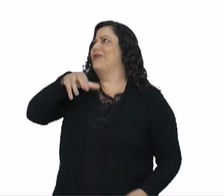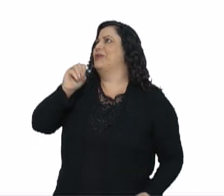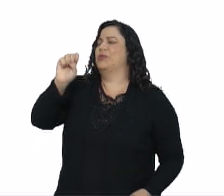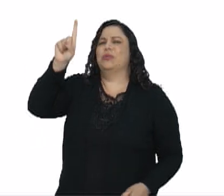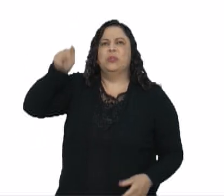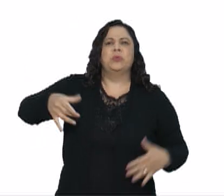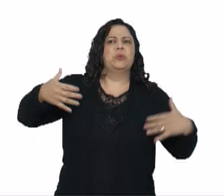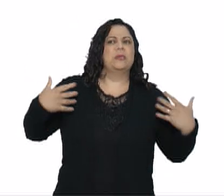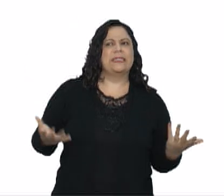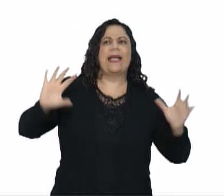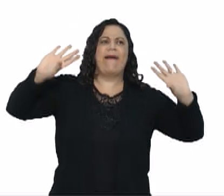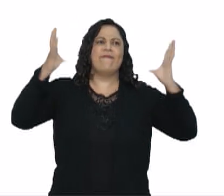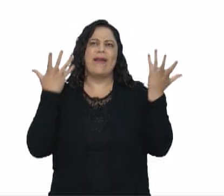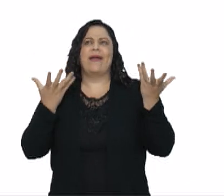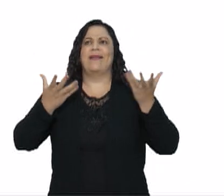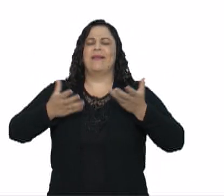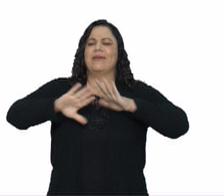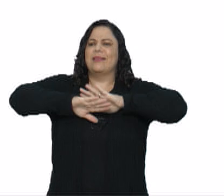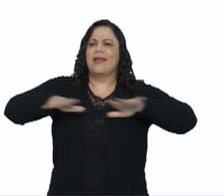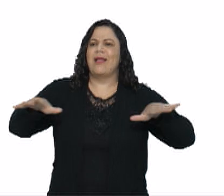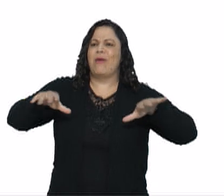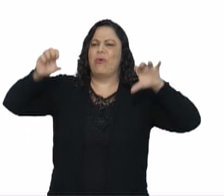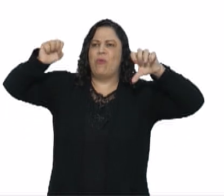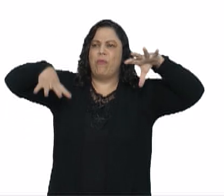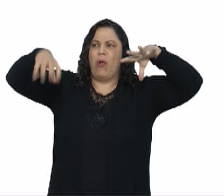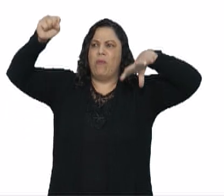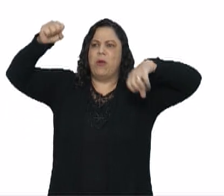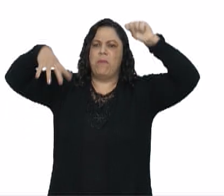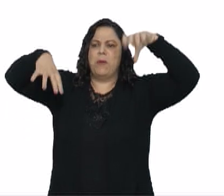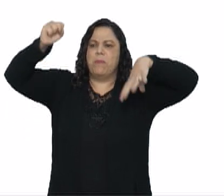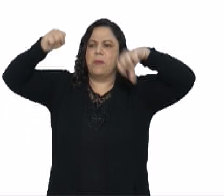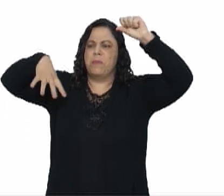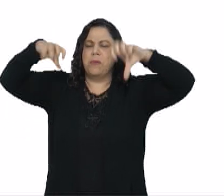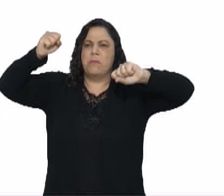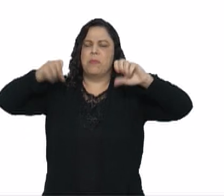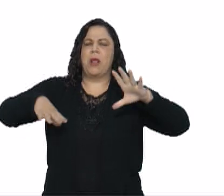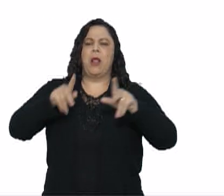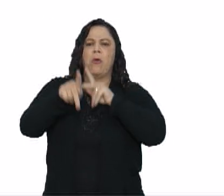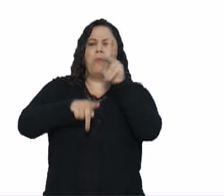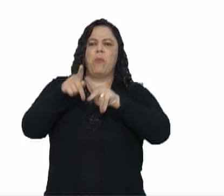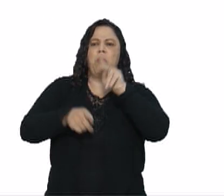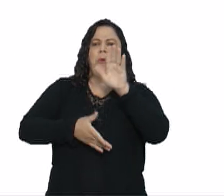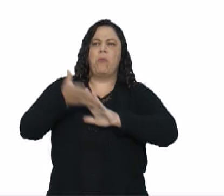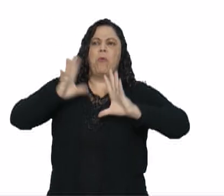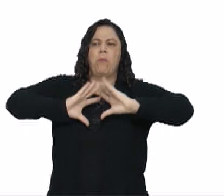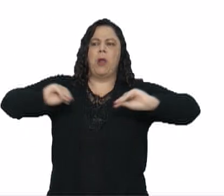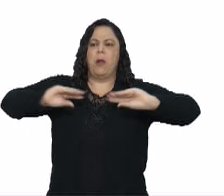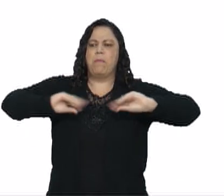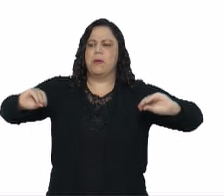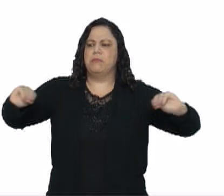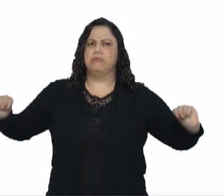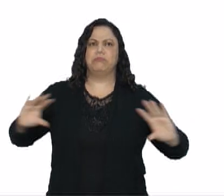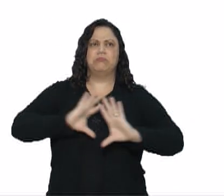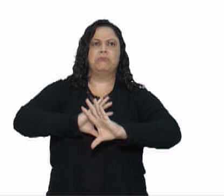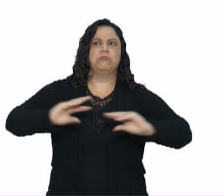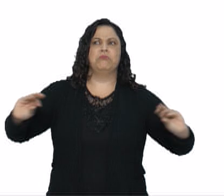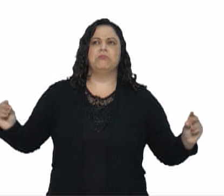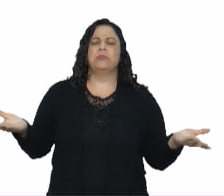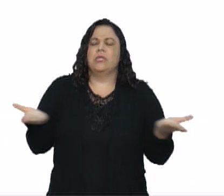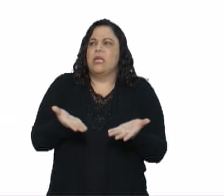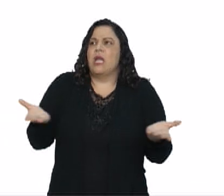apagou, o povo sumiu, a noite esfriou. E agora, José? E agora